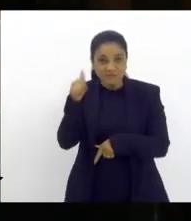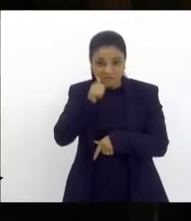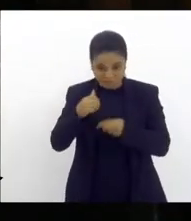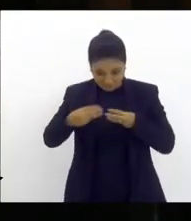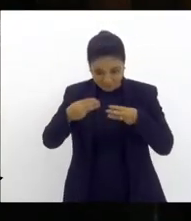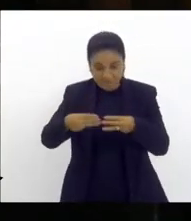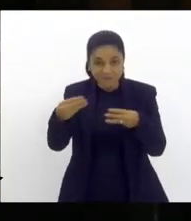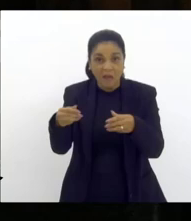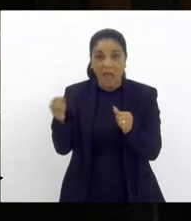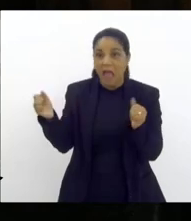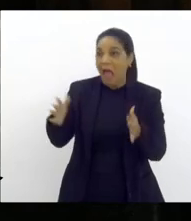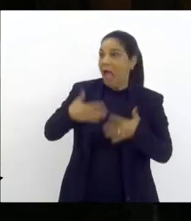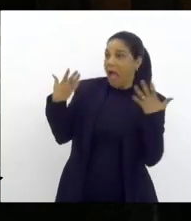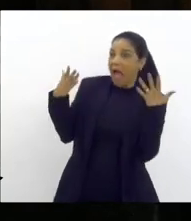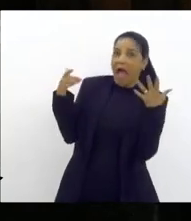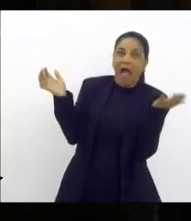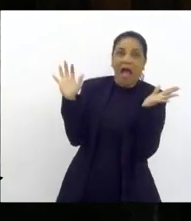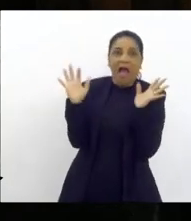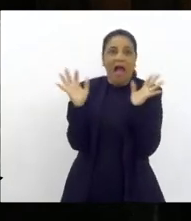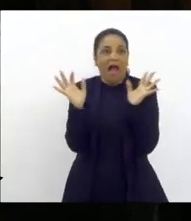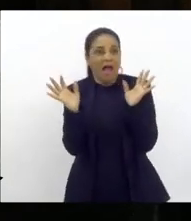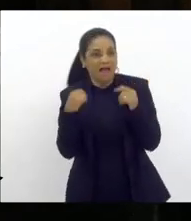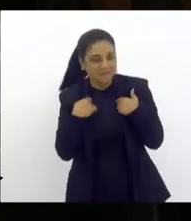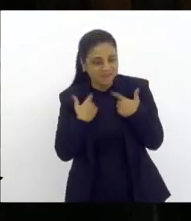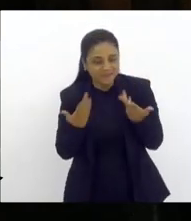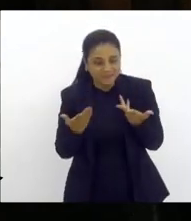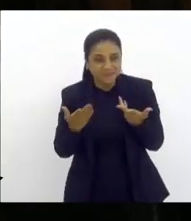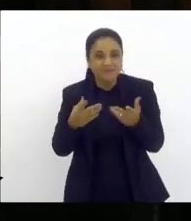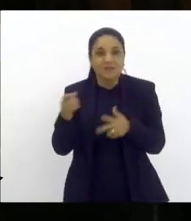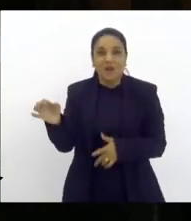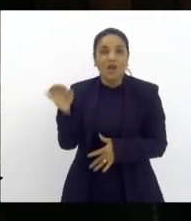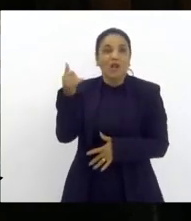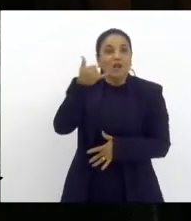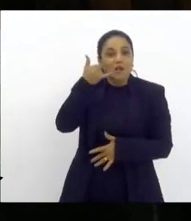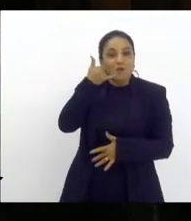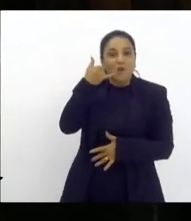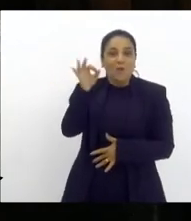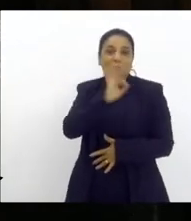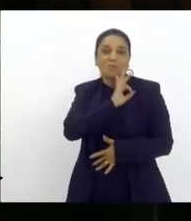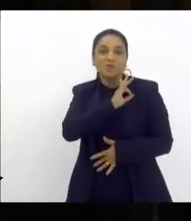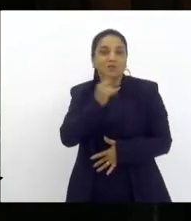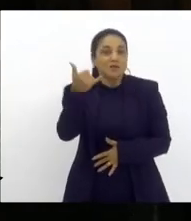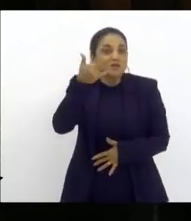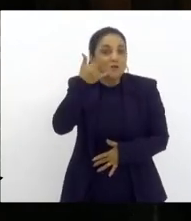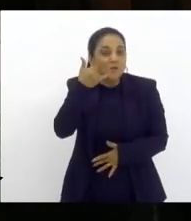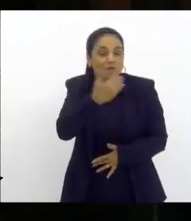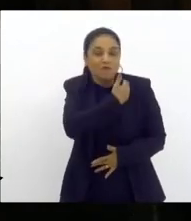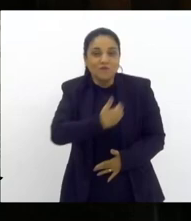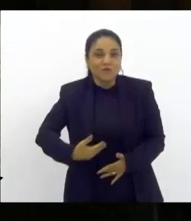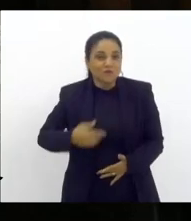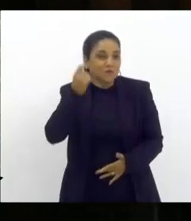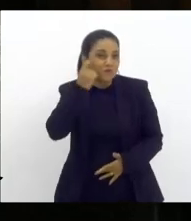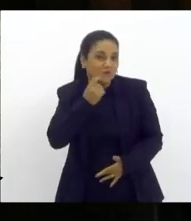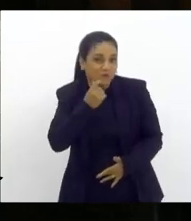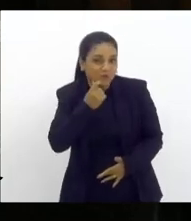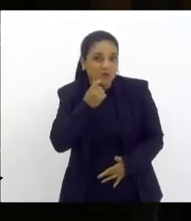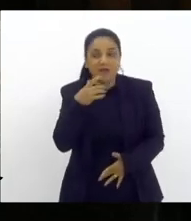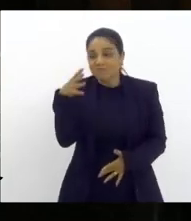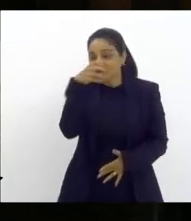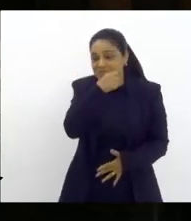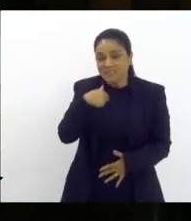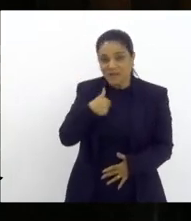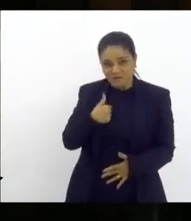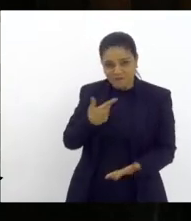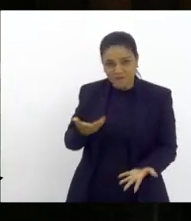ficou apavorada a deputada ligou para polícia e ligou para o governador o governador Me salve pelo amor de Deus